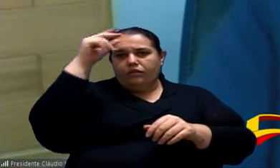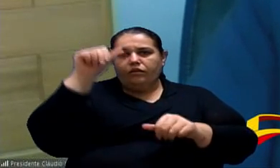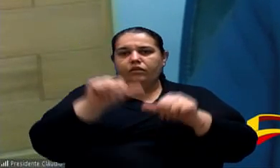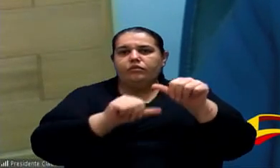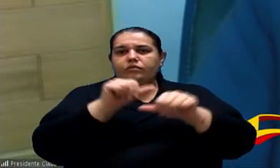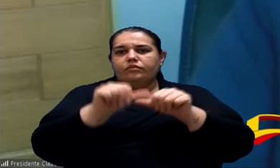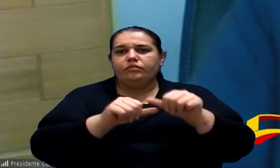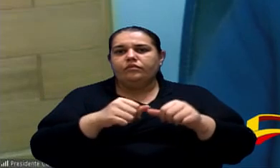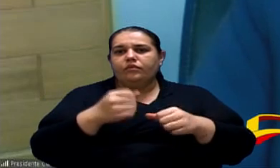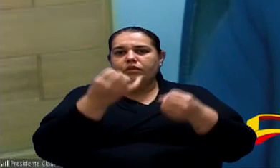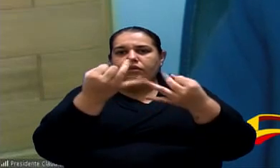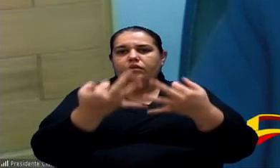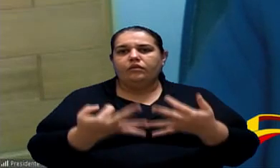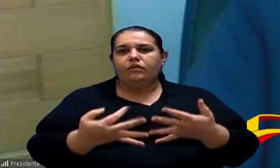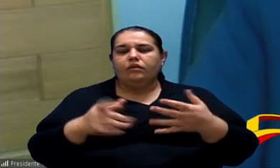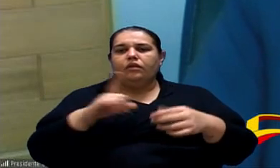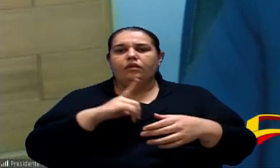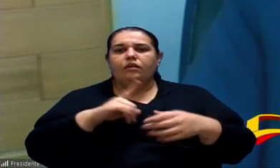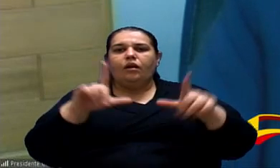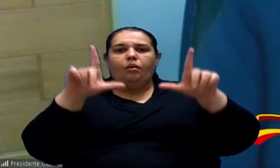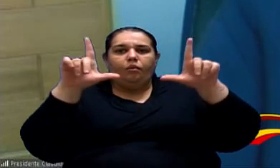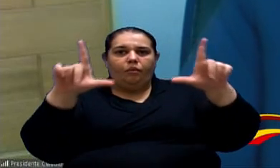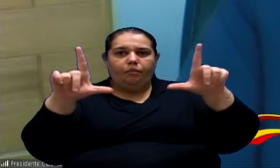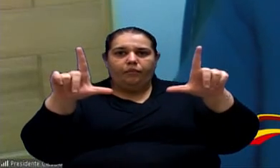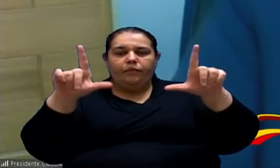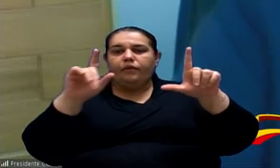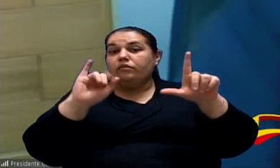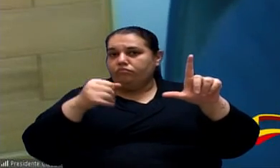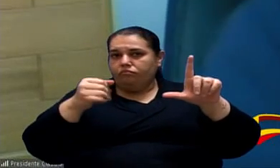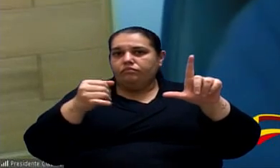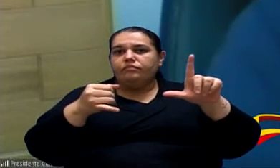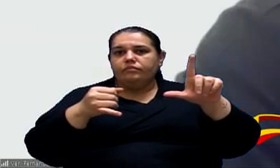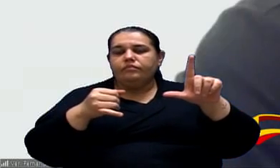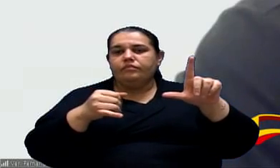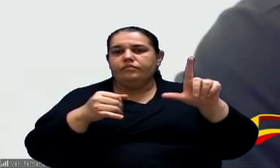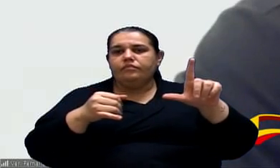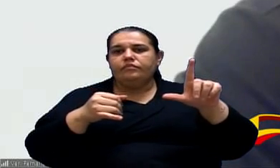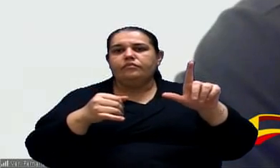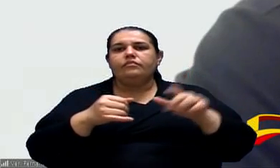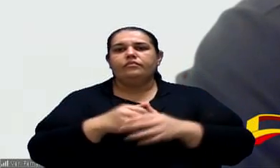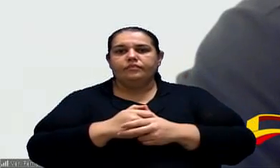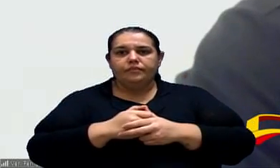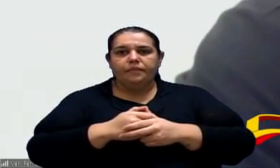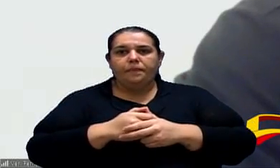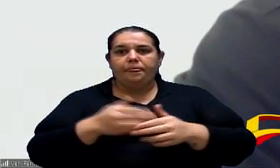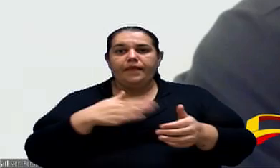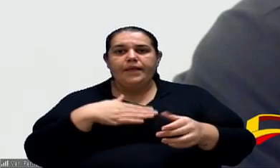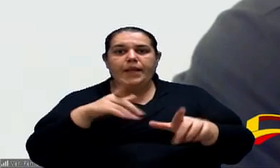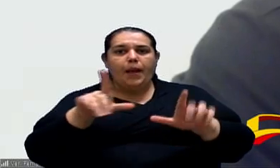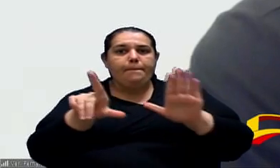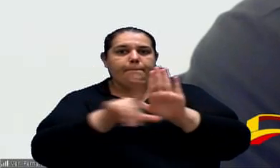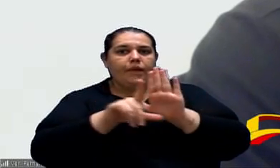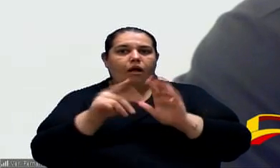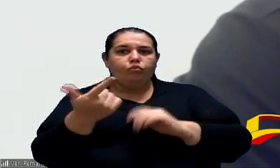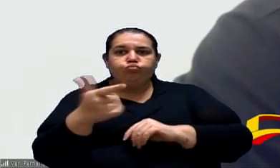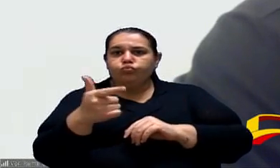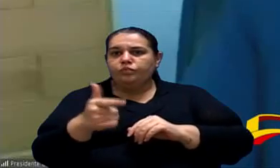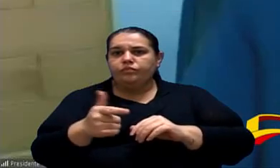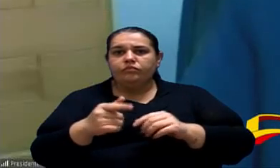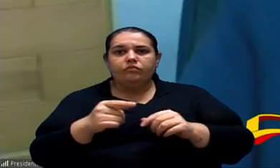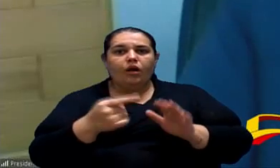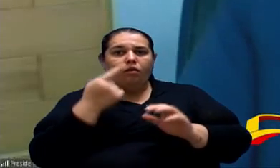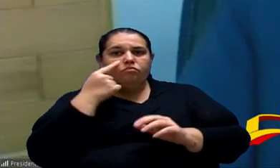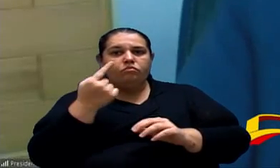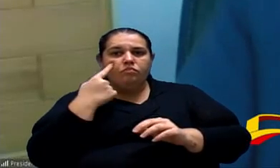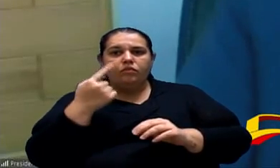já fala que tem que ter uma placa, né? Lei não está aparecendo aqui, eu leio atentamente. Não, mas